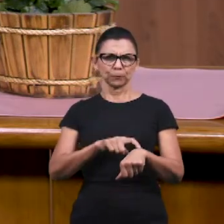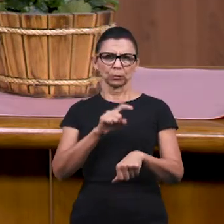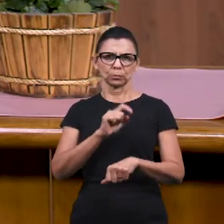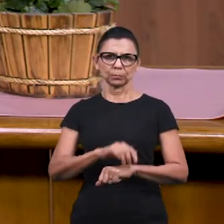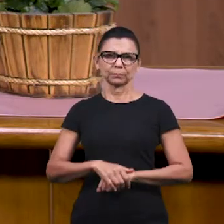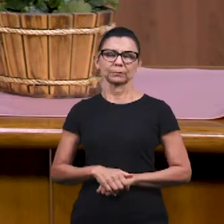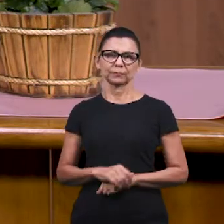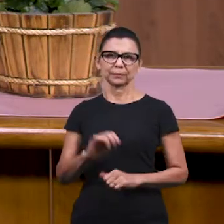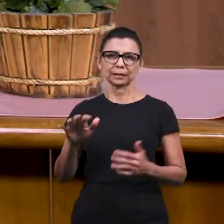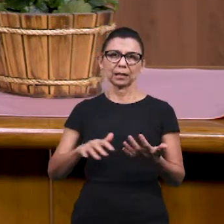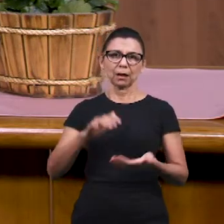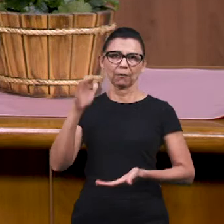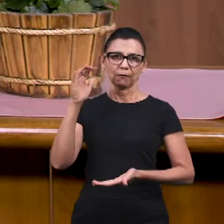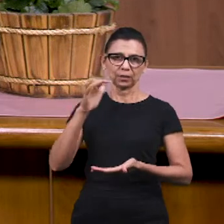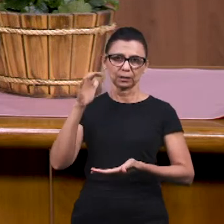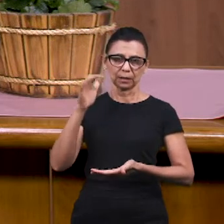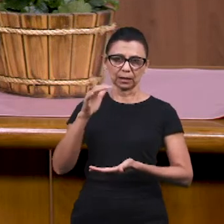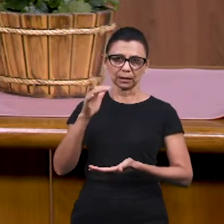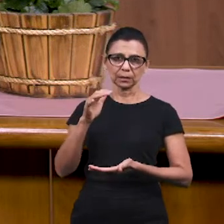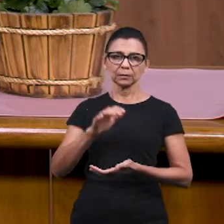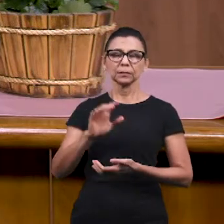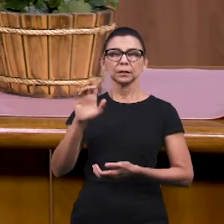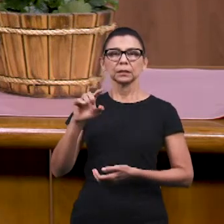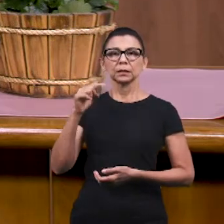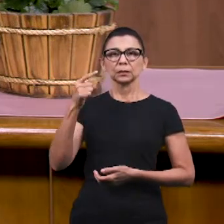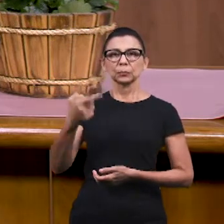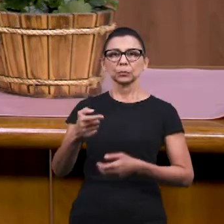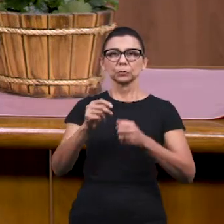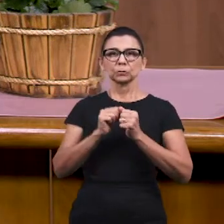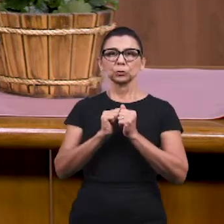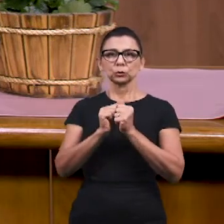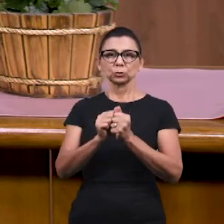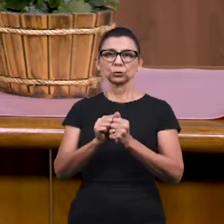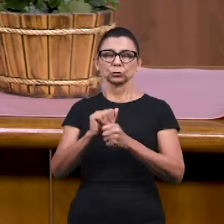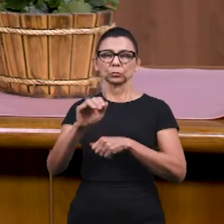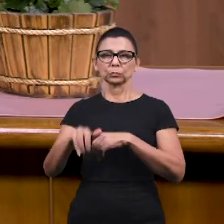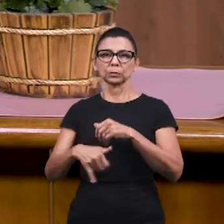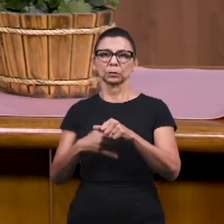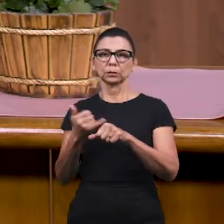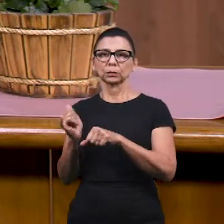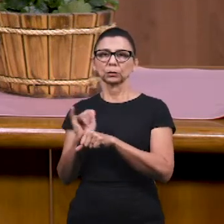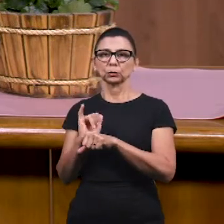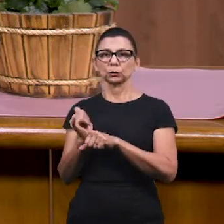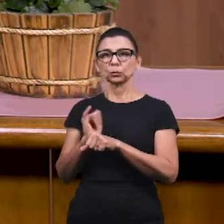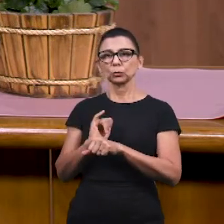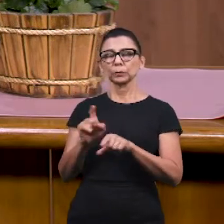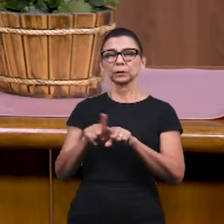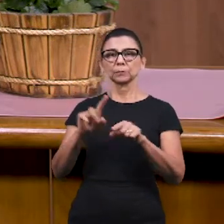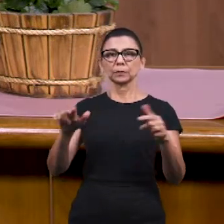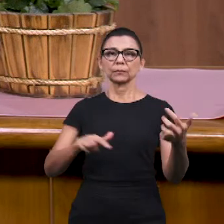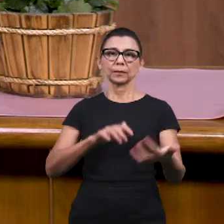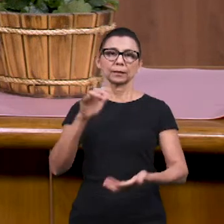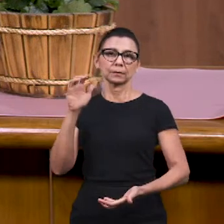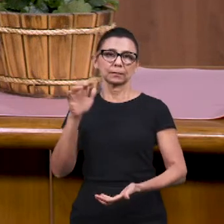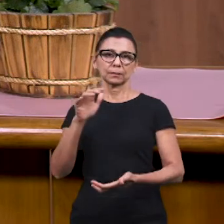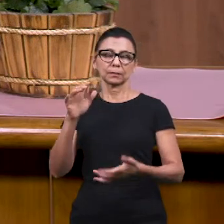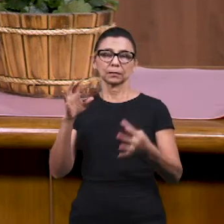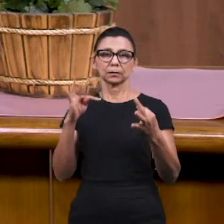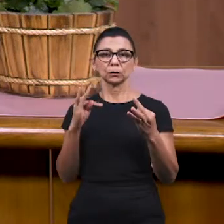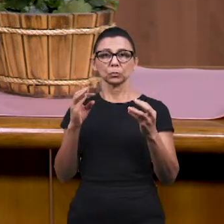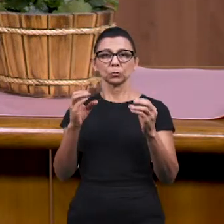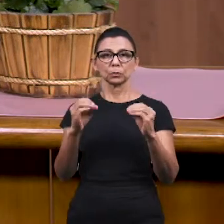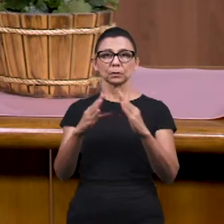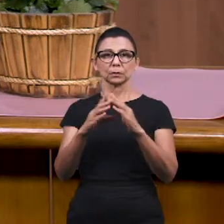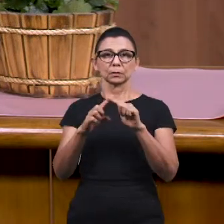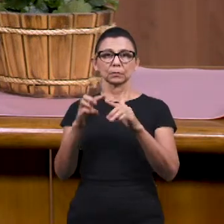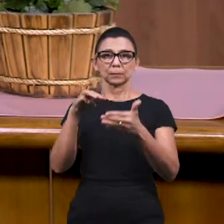então estaremos juntos numa única transmissão via YouTube e também via satélite para todas as igrejas cristãs Maranata